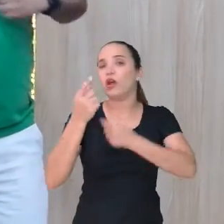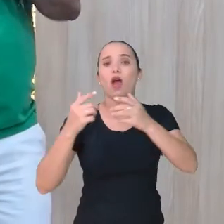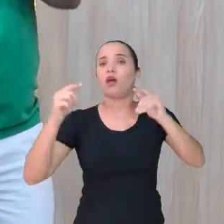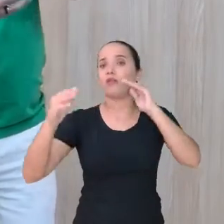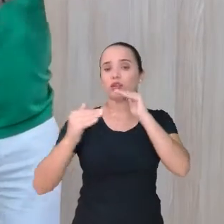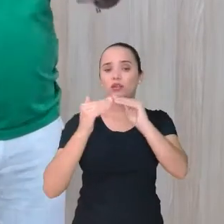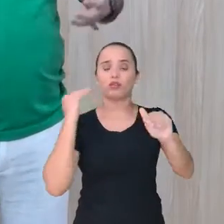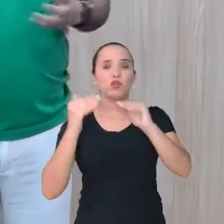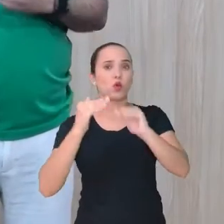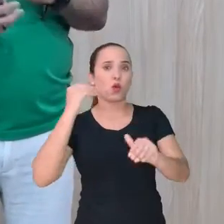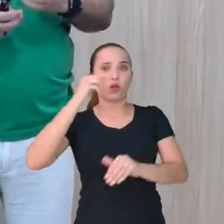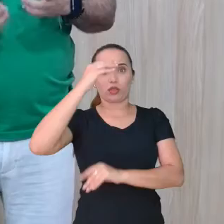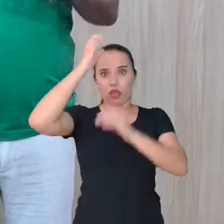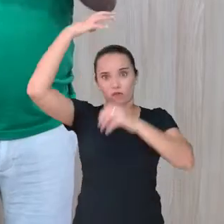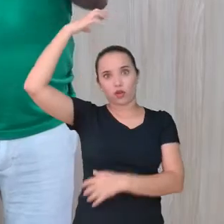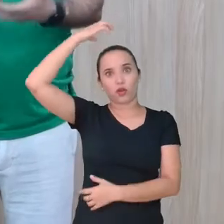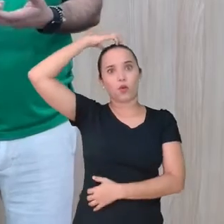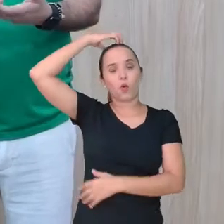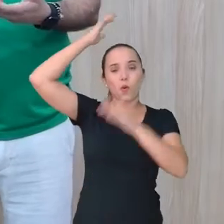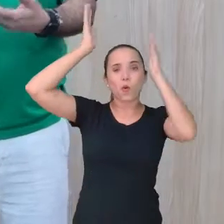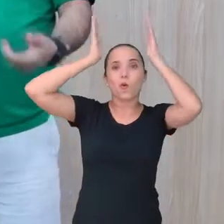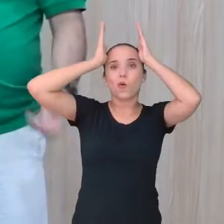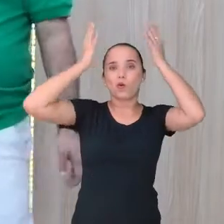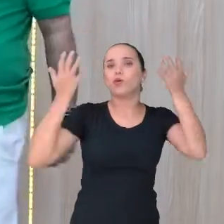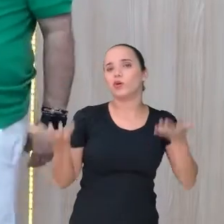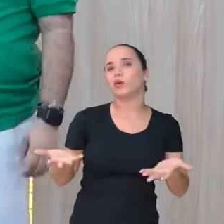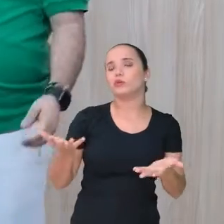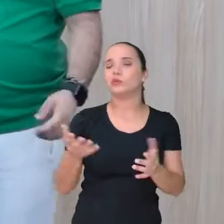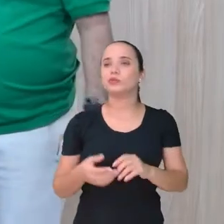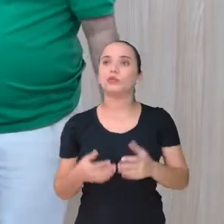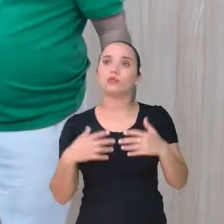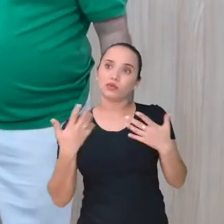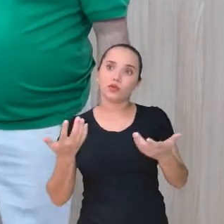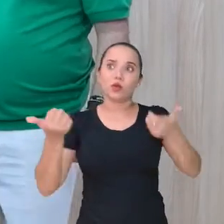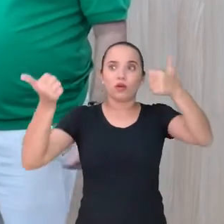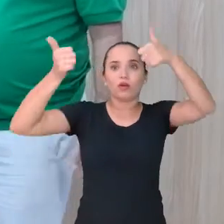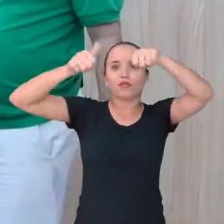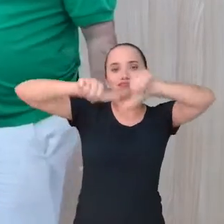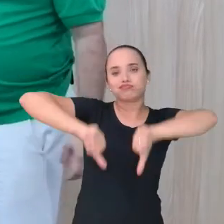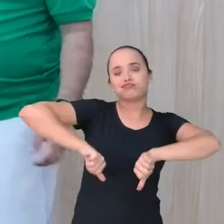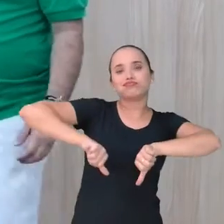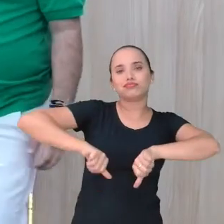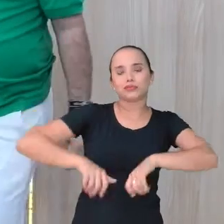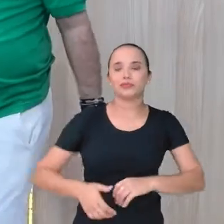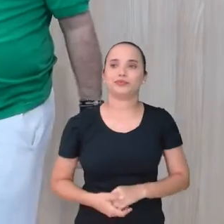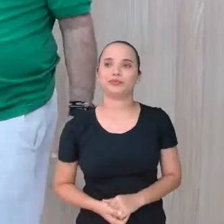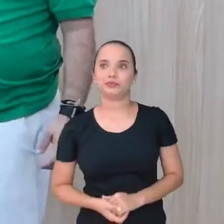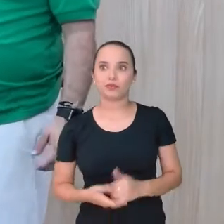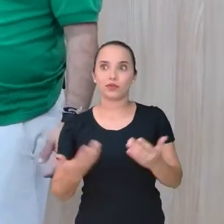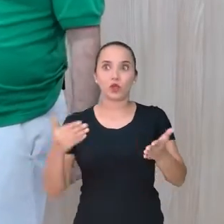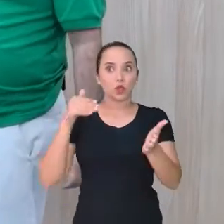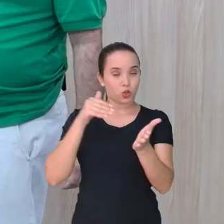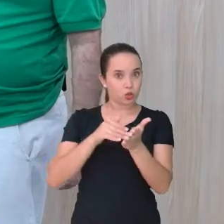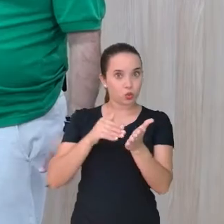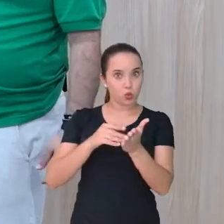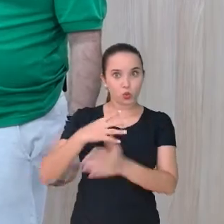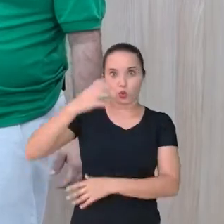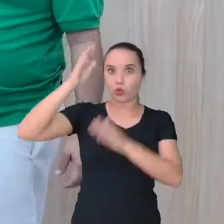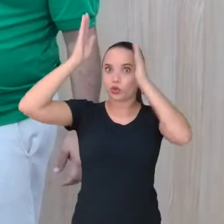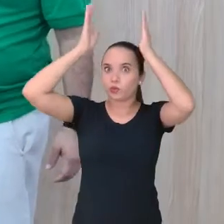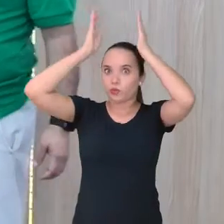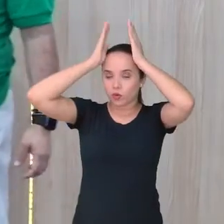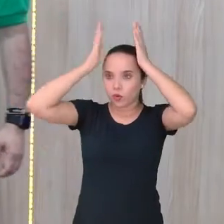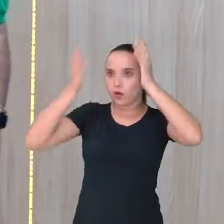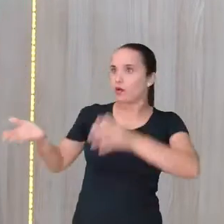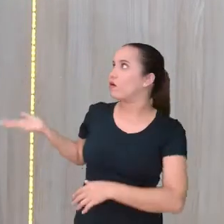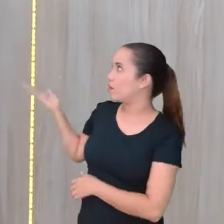termina enfraquecendo, né, o seu poder ali, ok? O último rei, né, dessa dinastia é